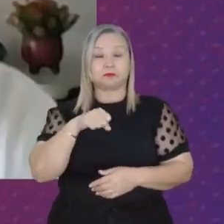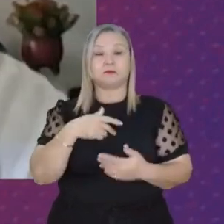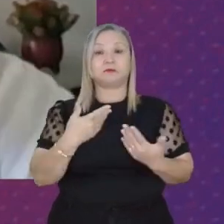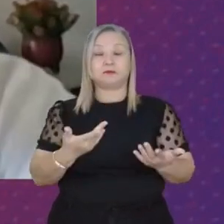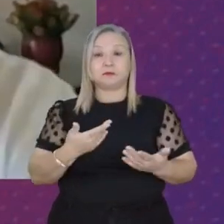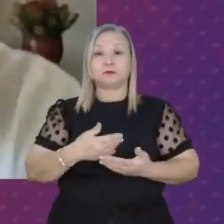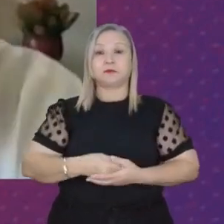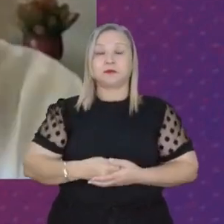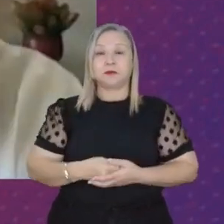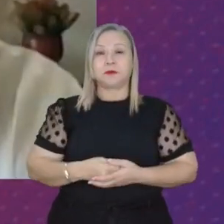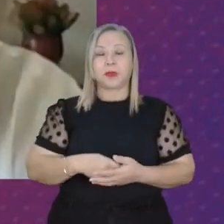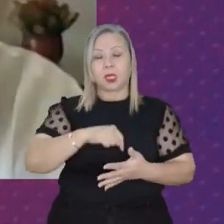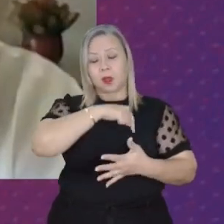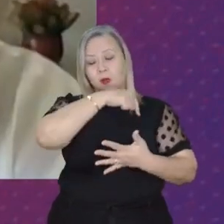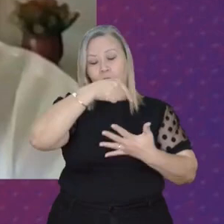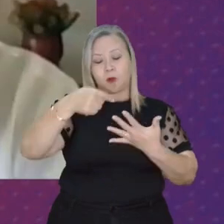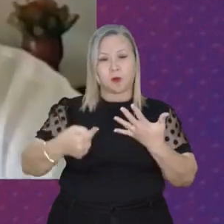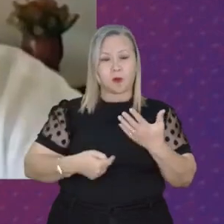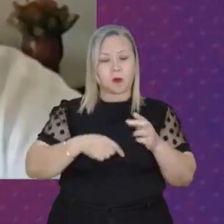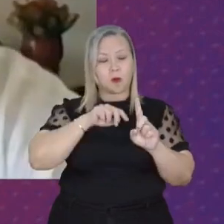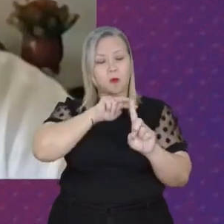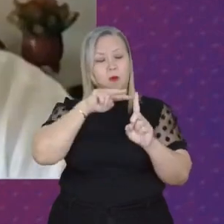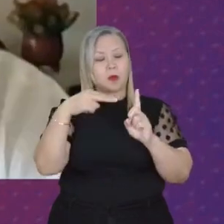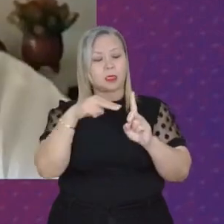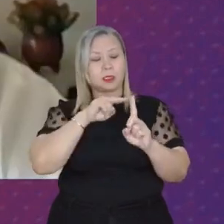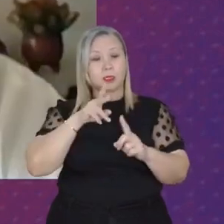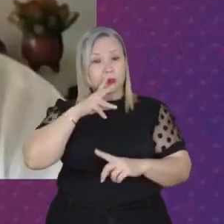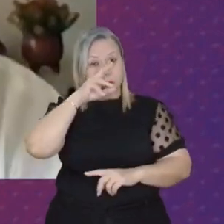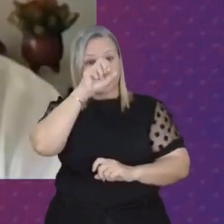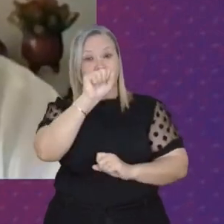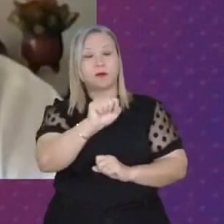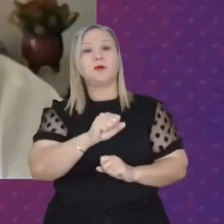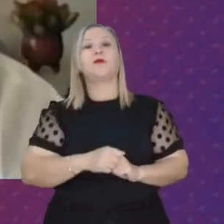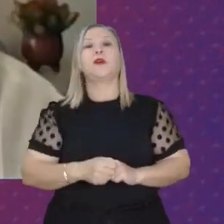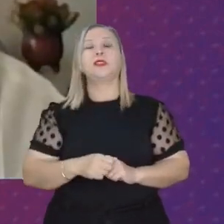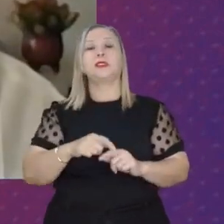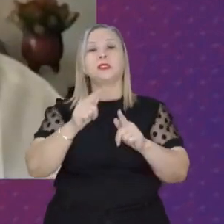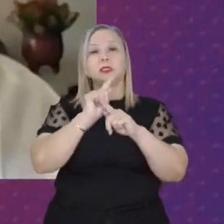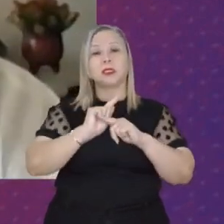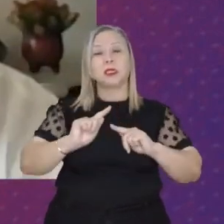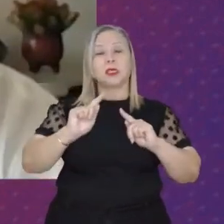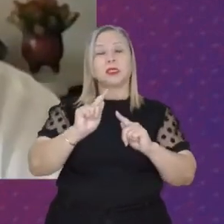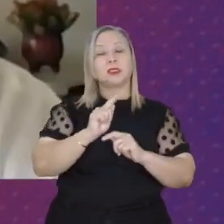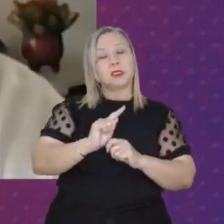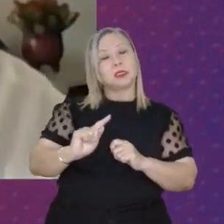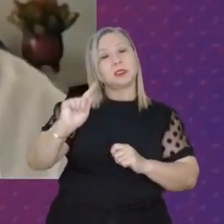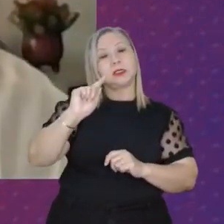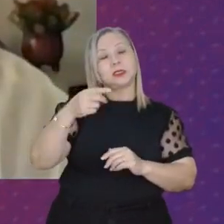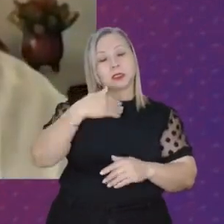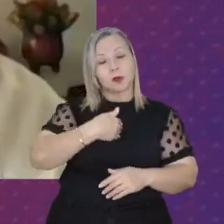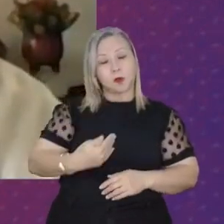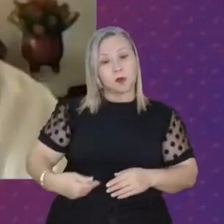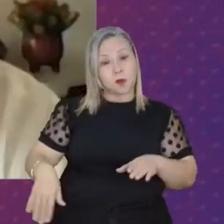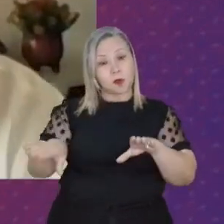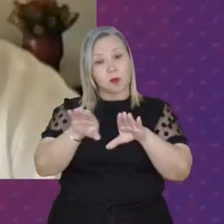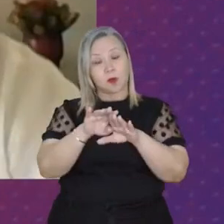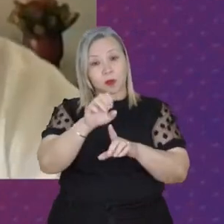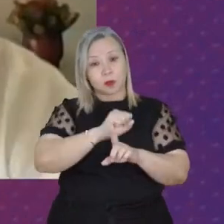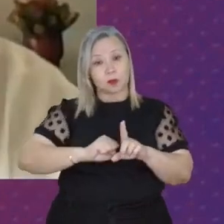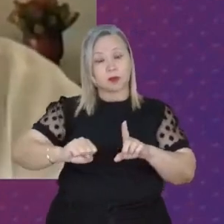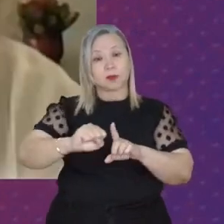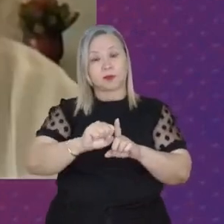Com uma perspectiva de fortalecer na gestão pública a inclusão social,